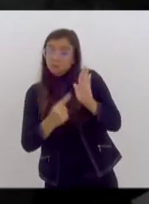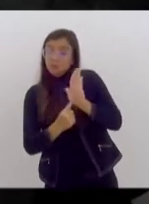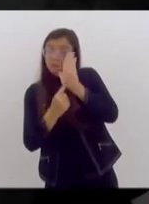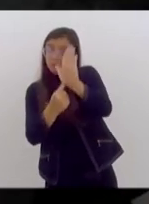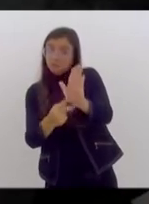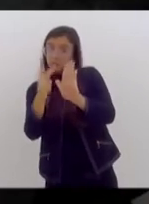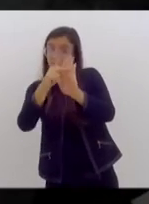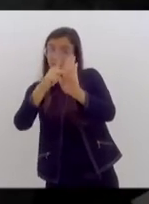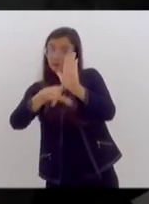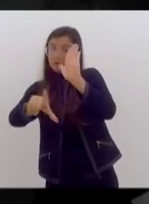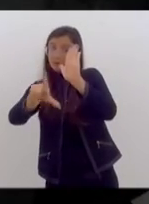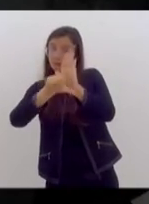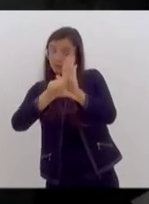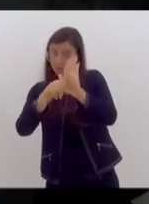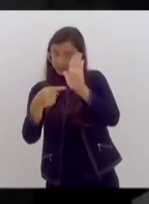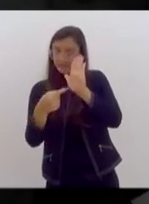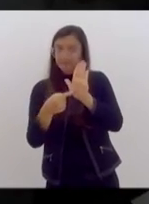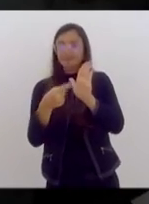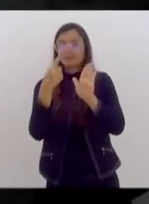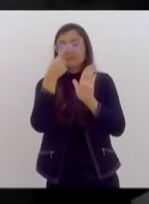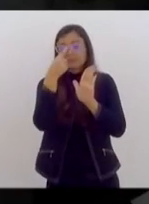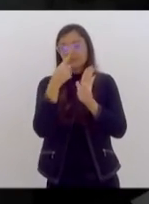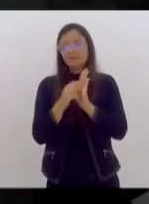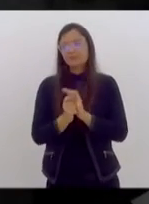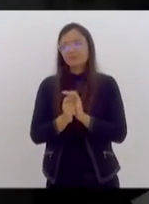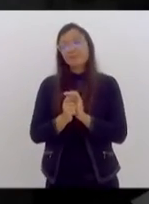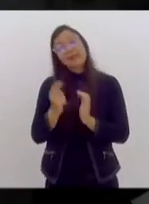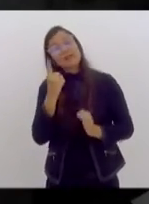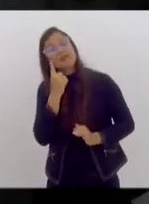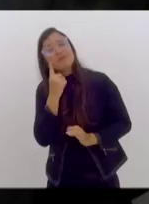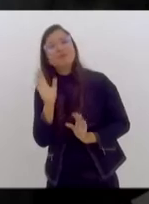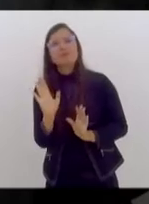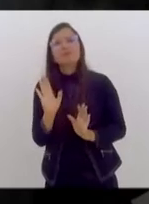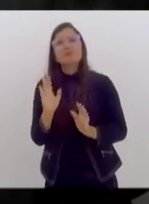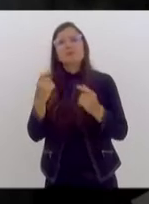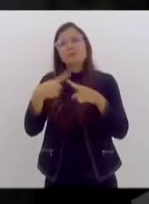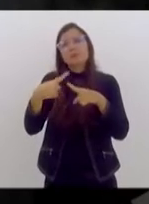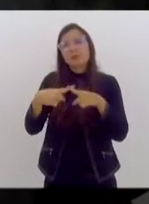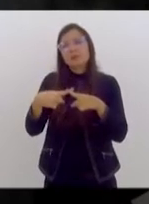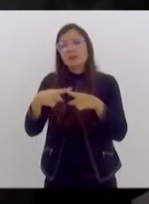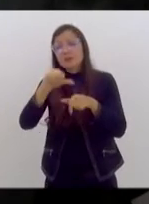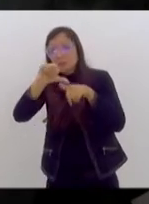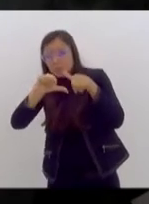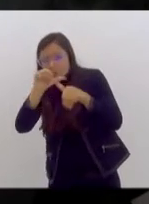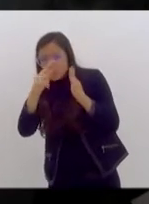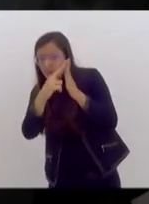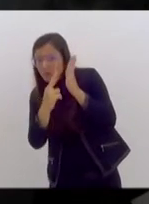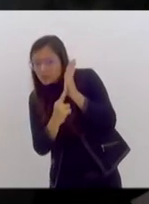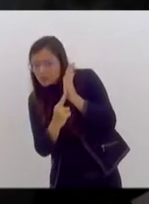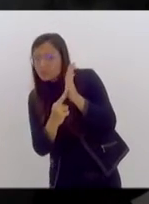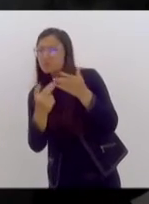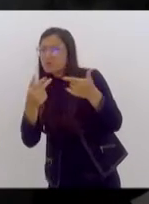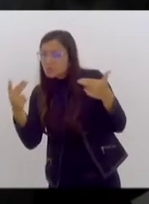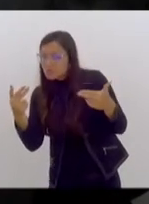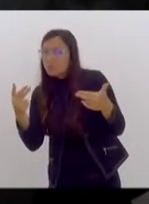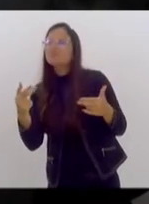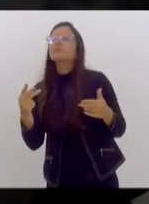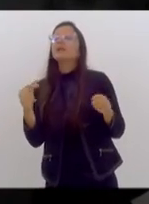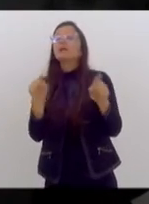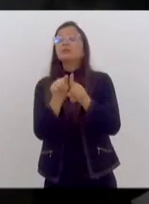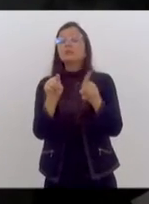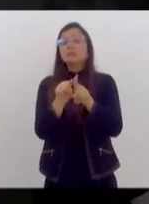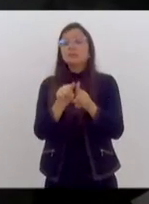de lei né E aí tem que ver alteração da regulamentação né e que essa